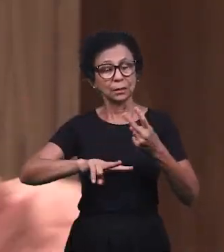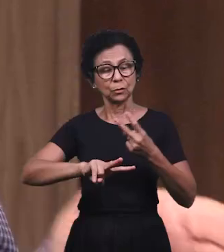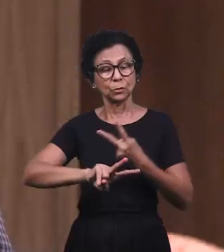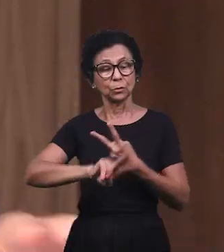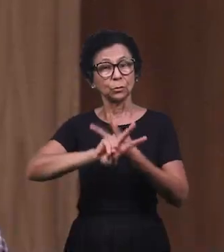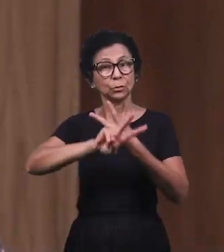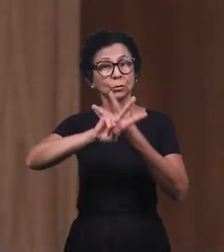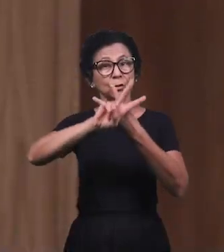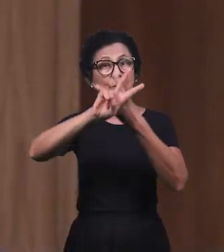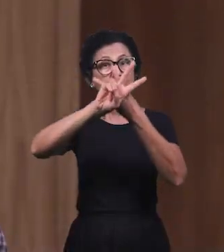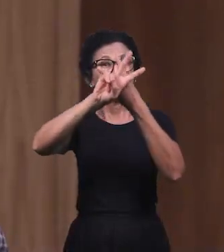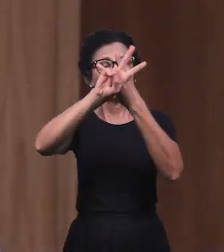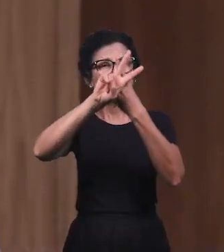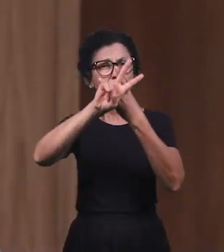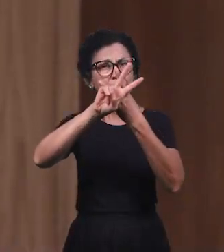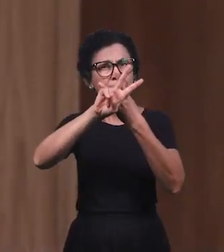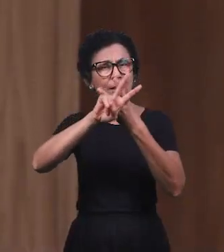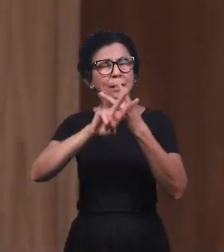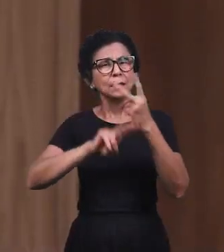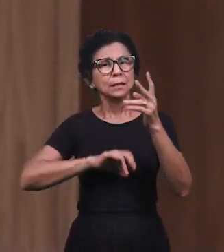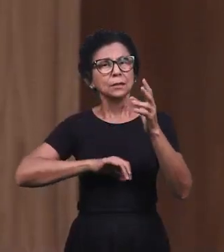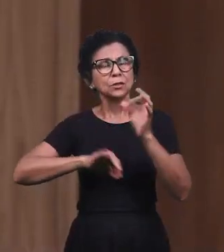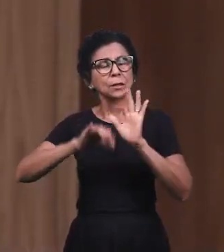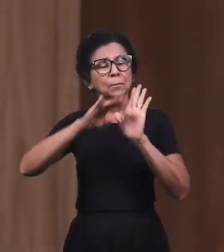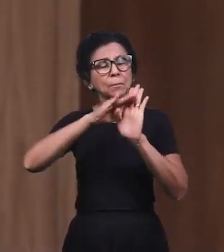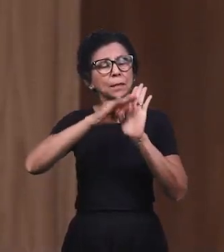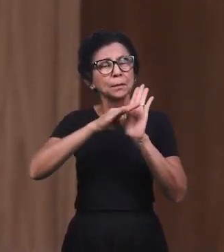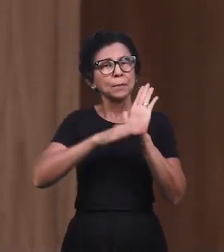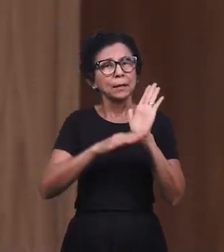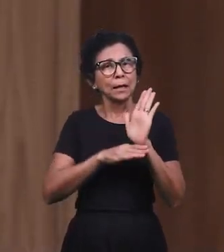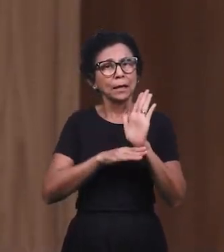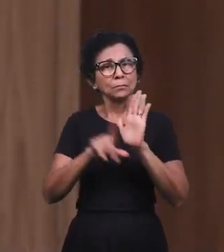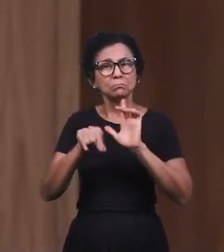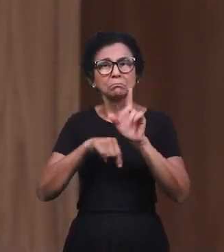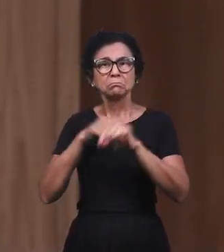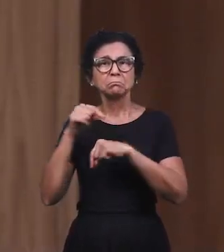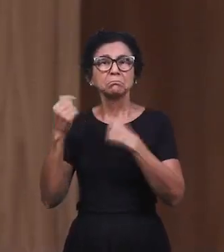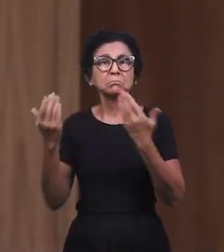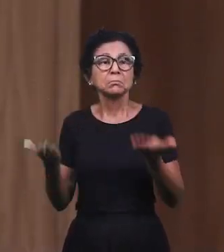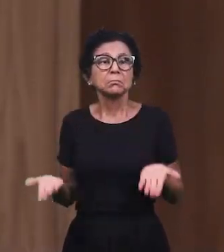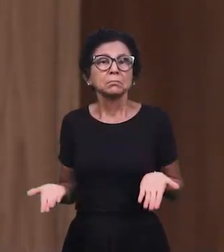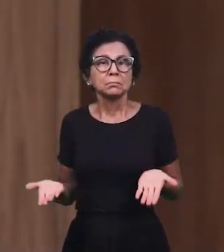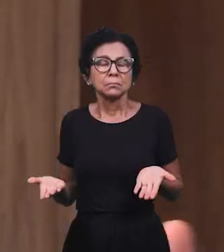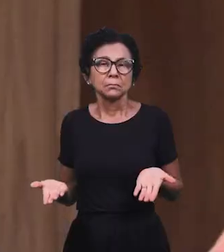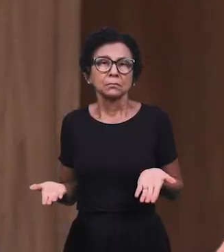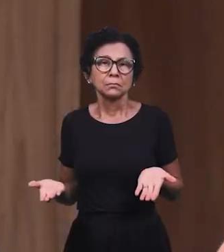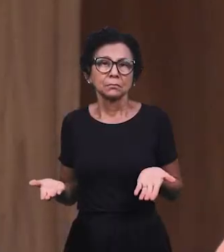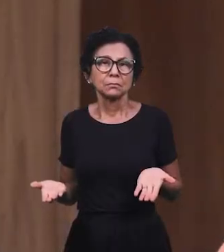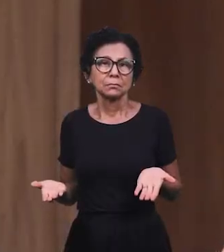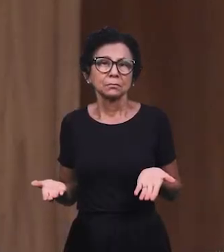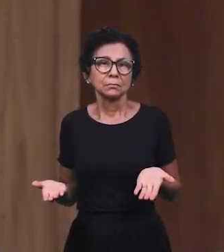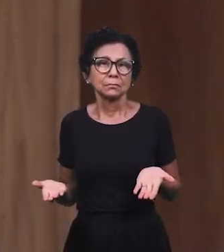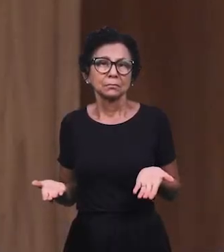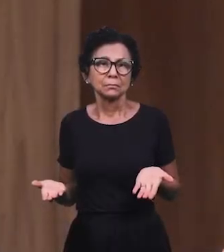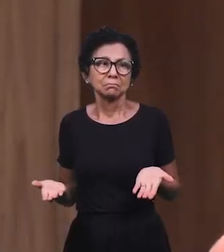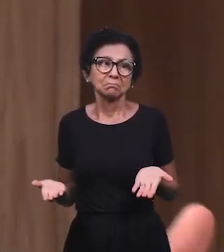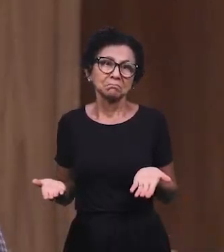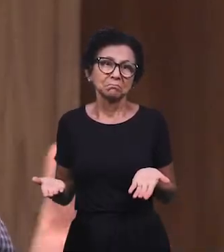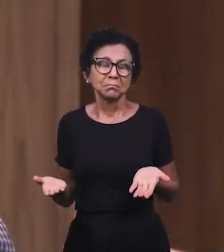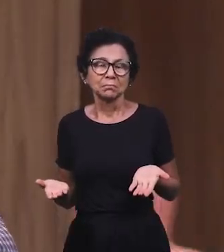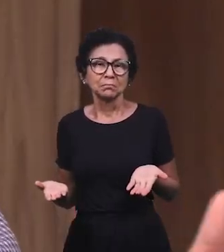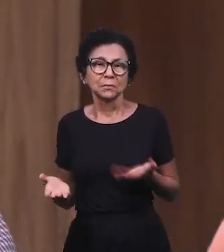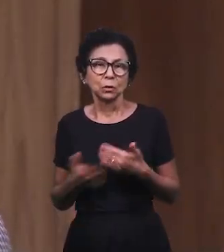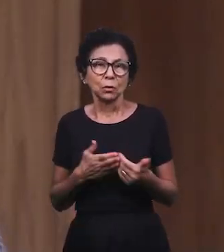sequenciada, organizada de forma aleatória? Né? É simplesmente nula. Né?